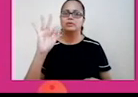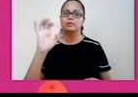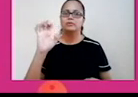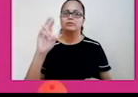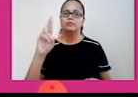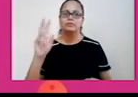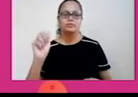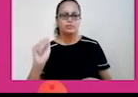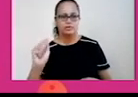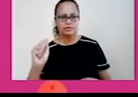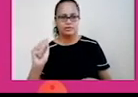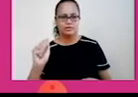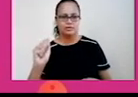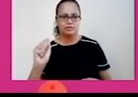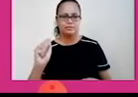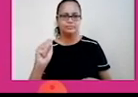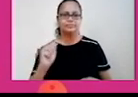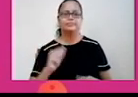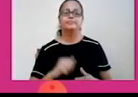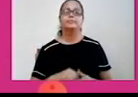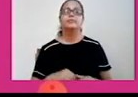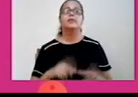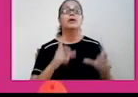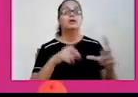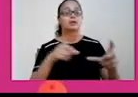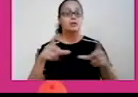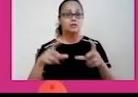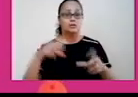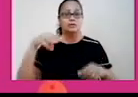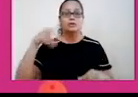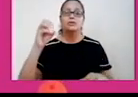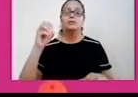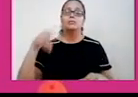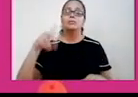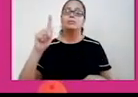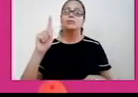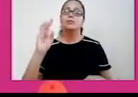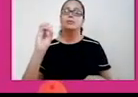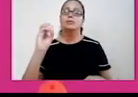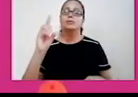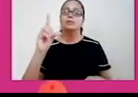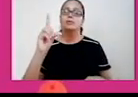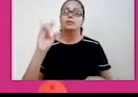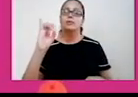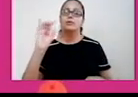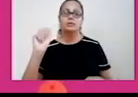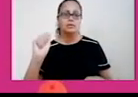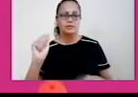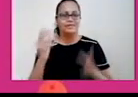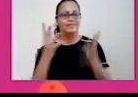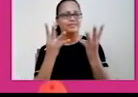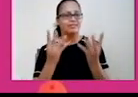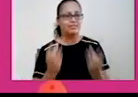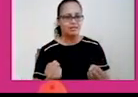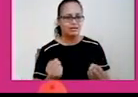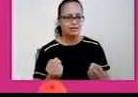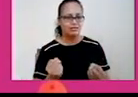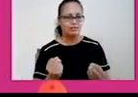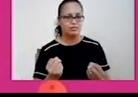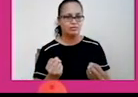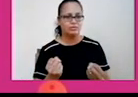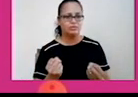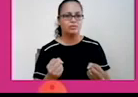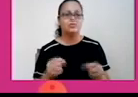de Gobi e os planaltos da Mongólia Anterior, que é uma região com clima árido, ou seja, clima seco, e também da Muxúria,